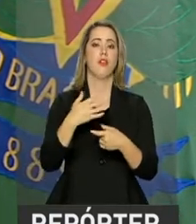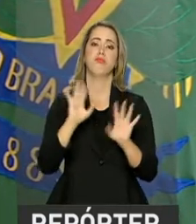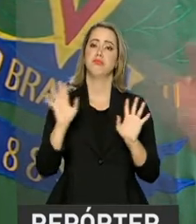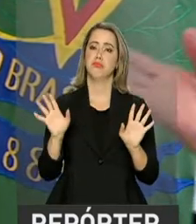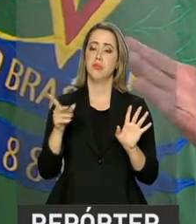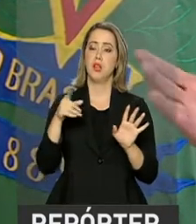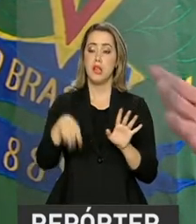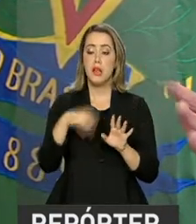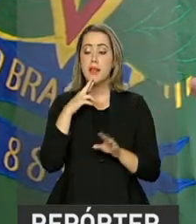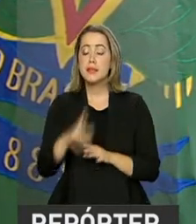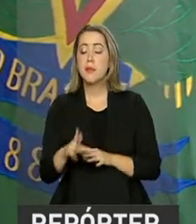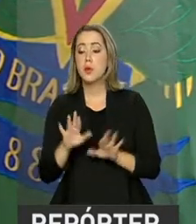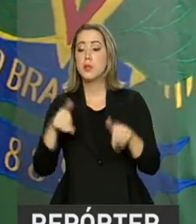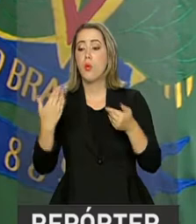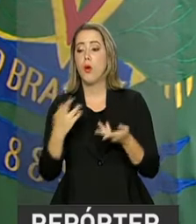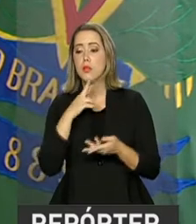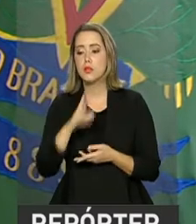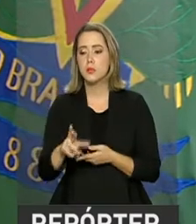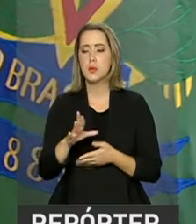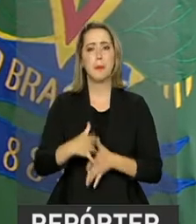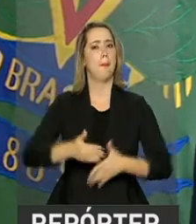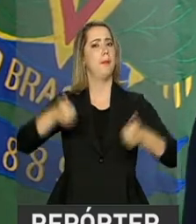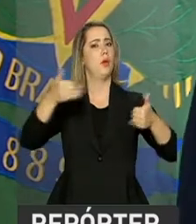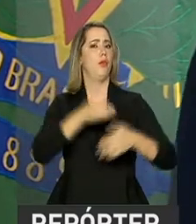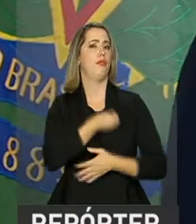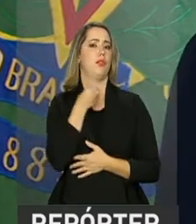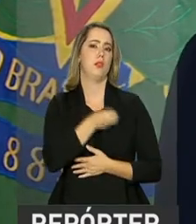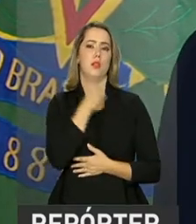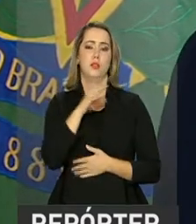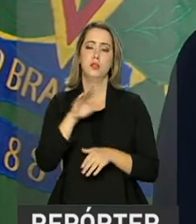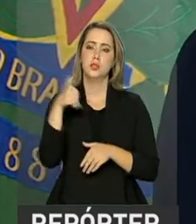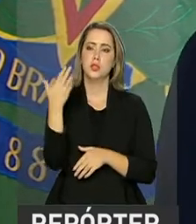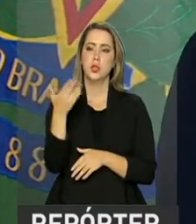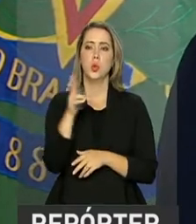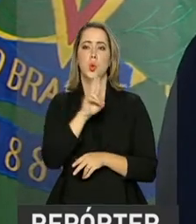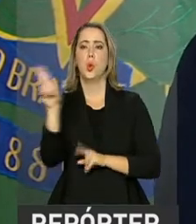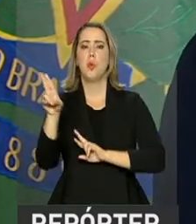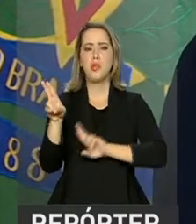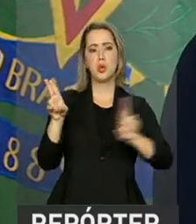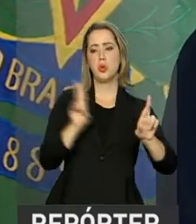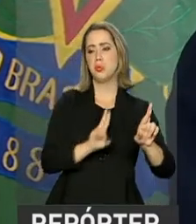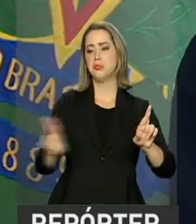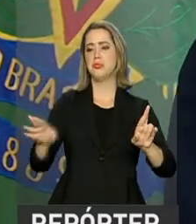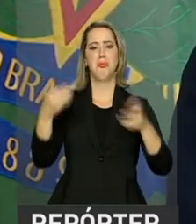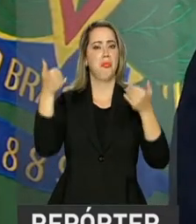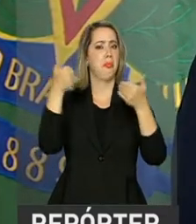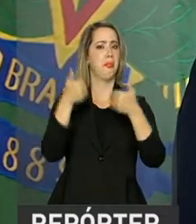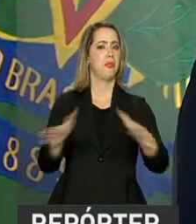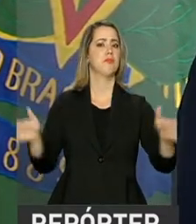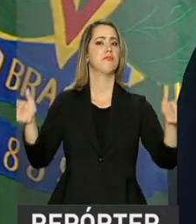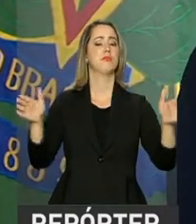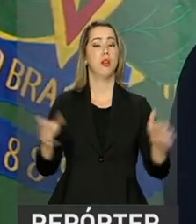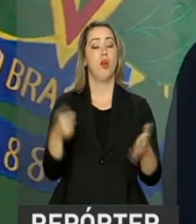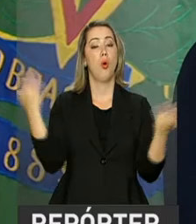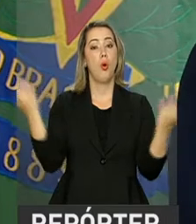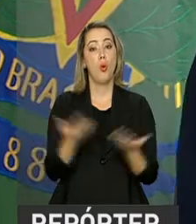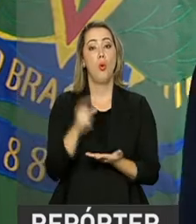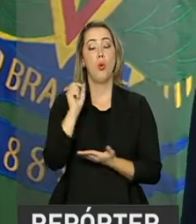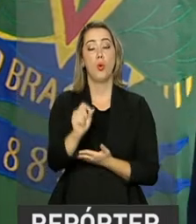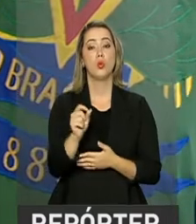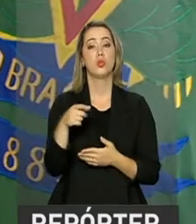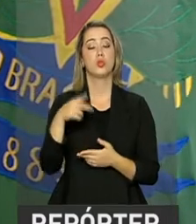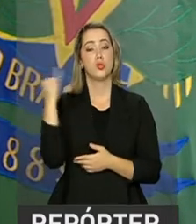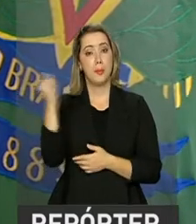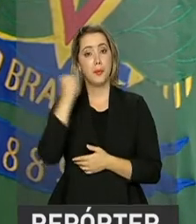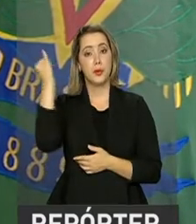resultado. Resultado para o seu bem-estar. Portanto, os rótulos hoje perderam qualquer significado. O rótulo que vale